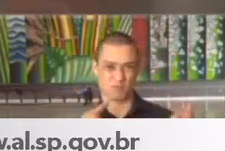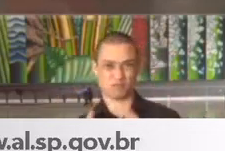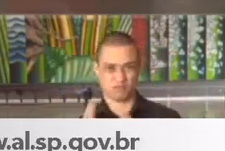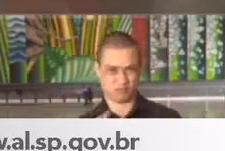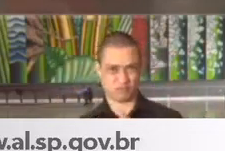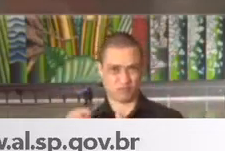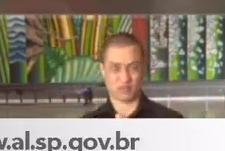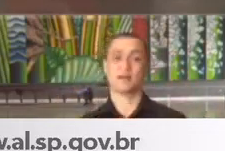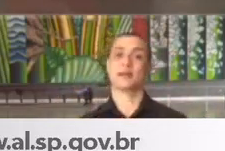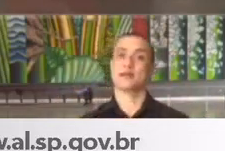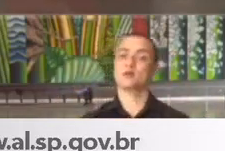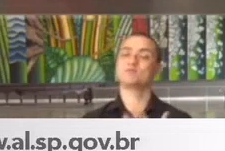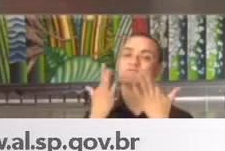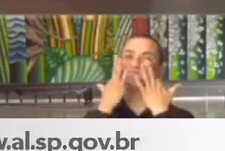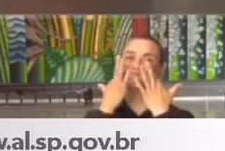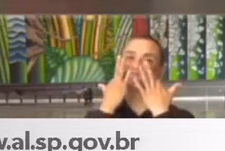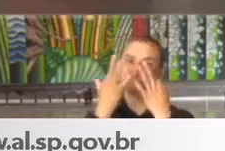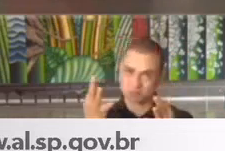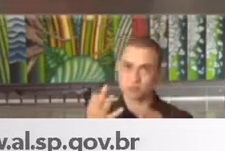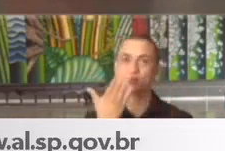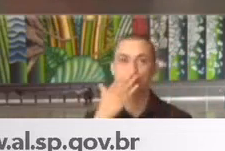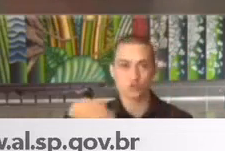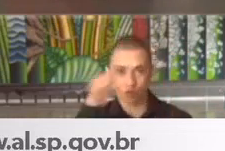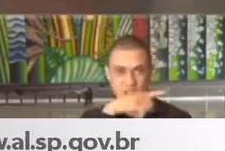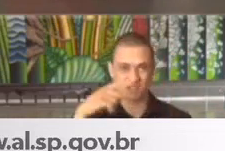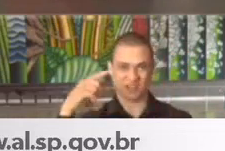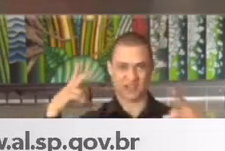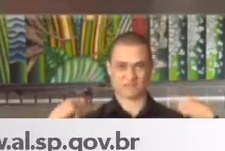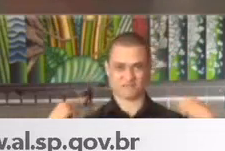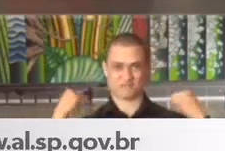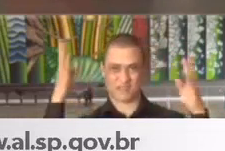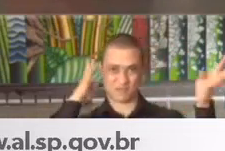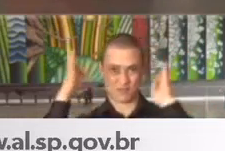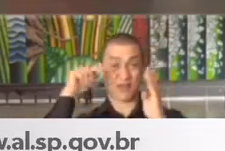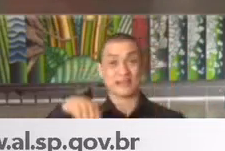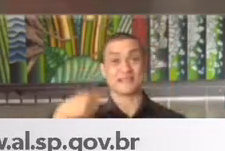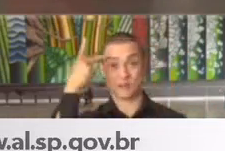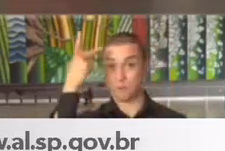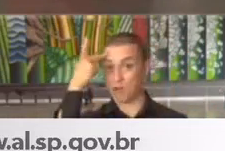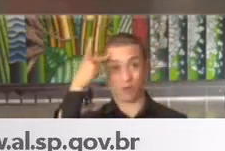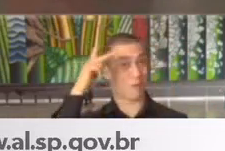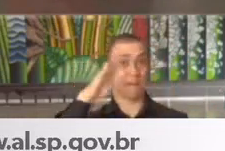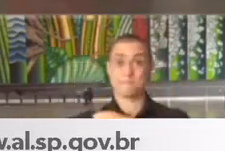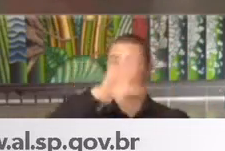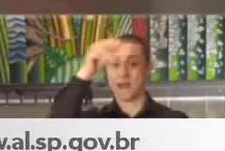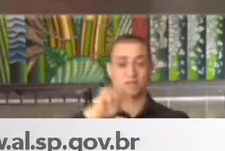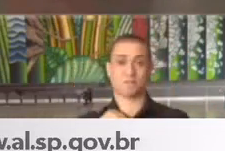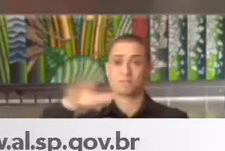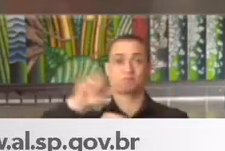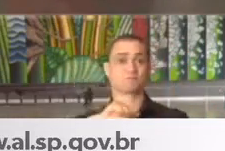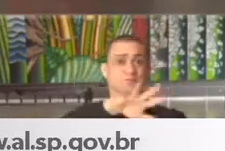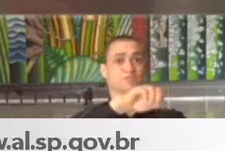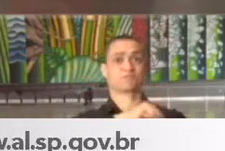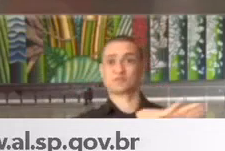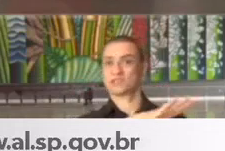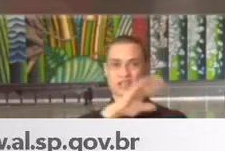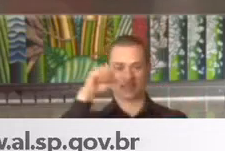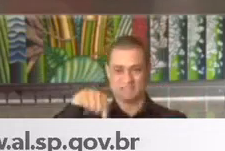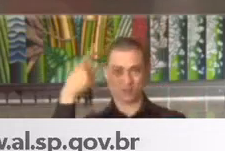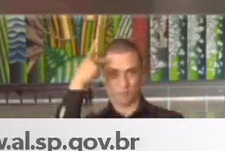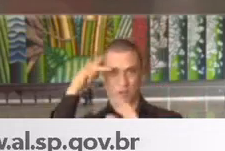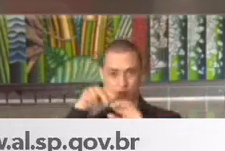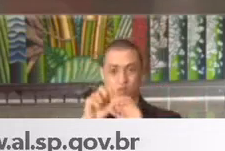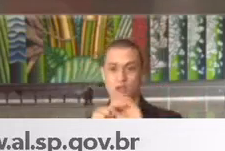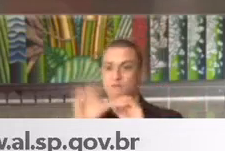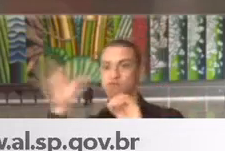uma especial atenção aos caminhoneiros. São Paulo é o maior centro de abastecimento do país, em praticamente todos os itens.